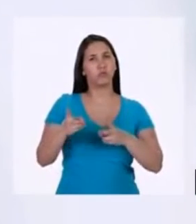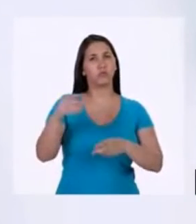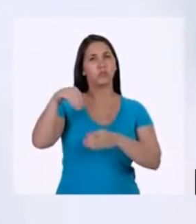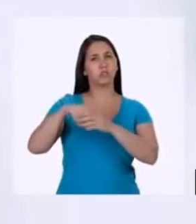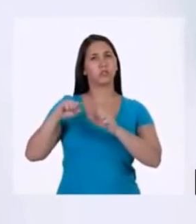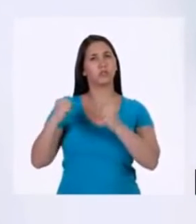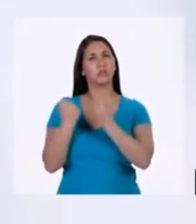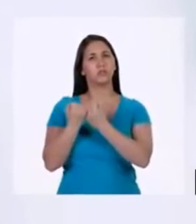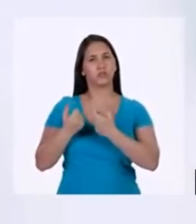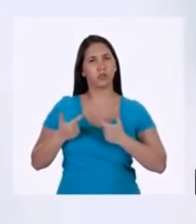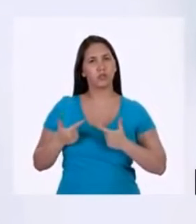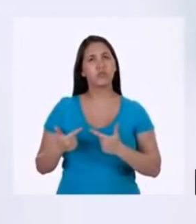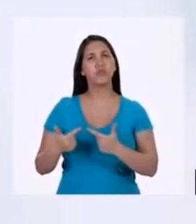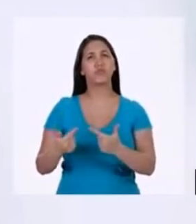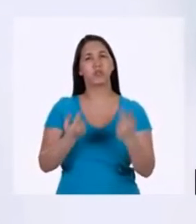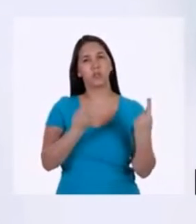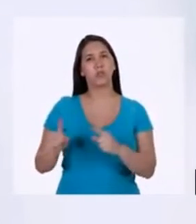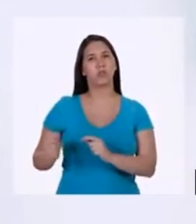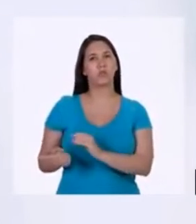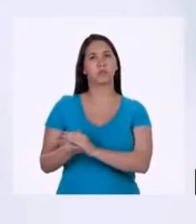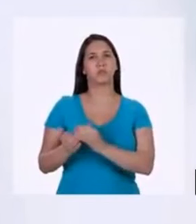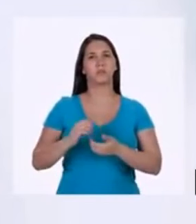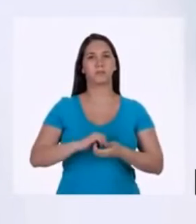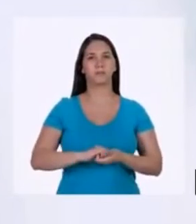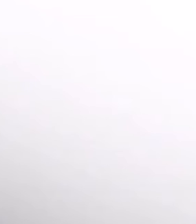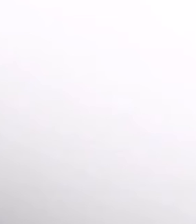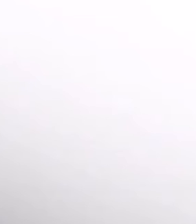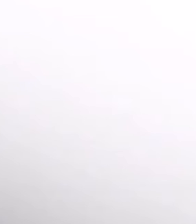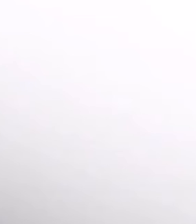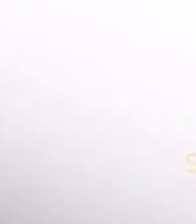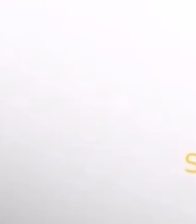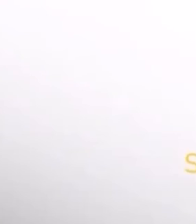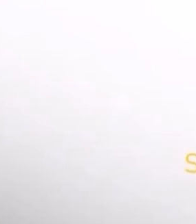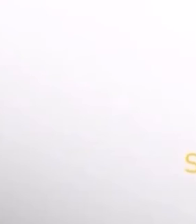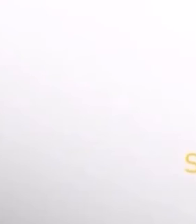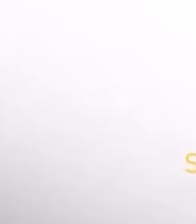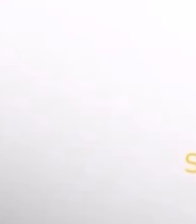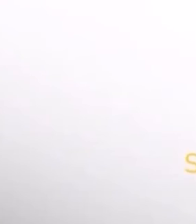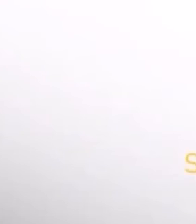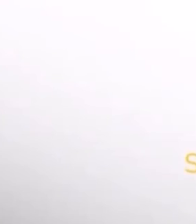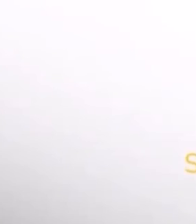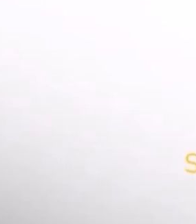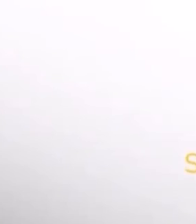quero continuar o combate à corrupção, levando minha luta para o Senado. Mara Senadora, 457.